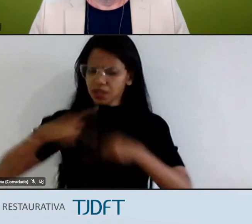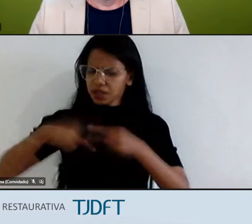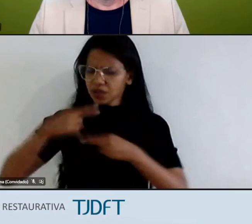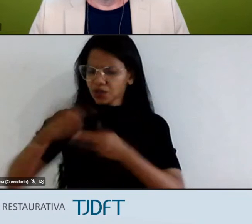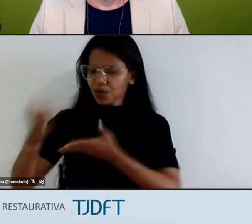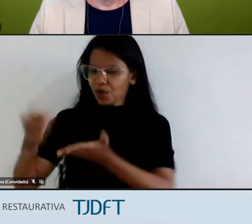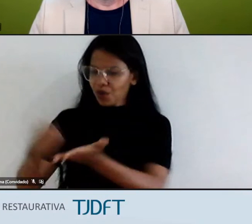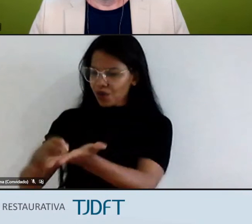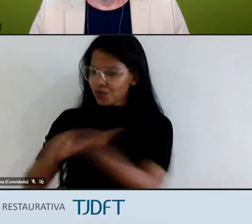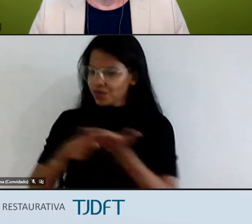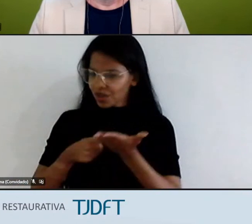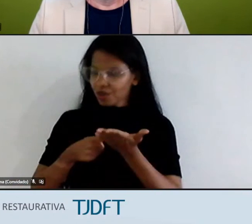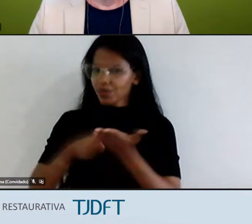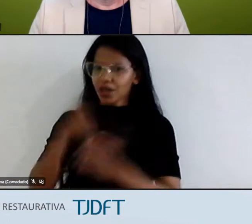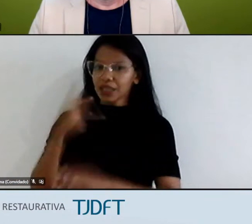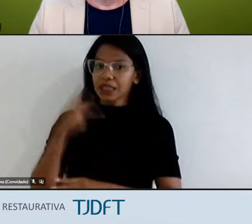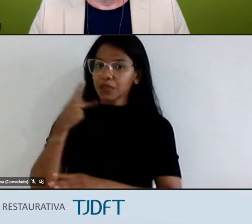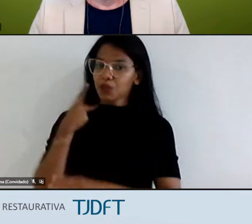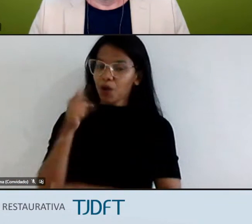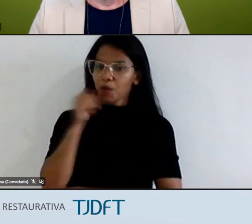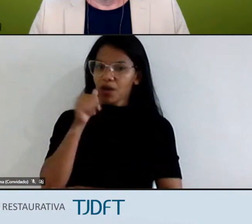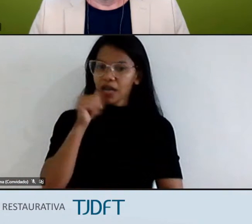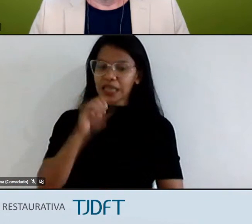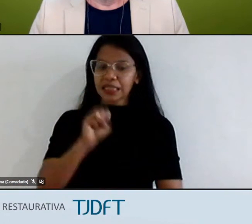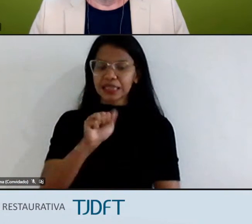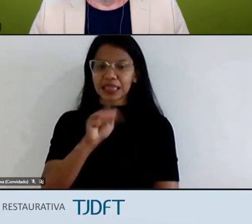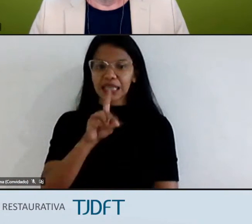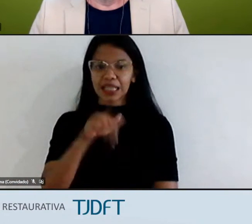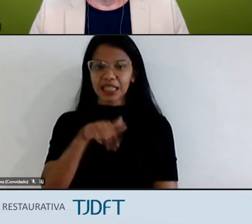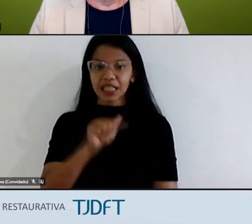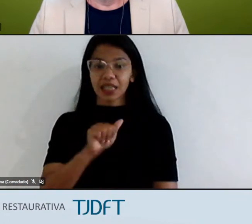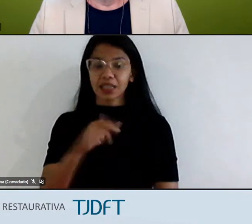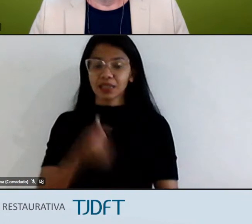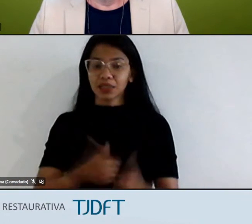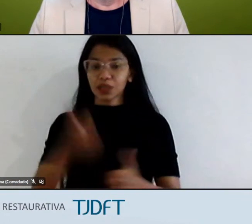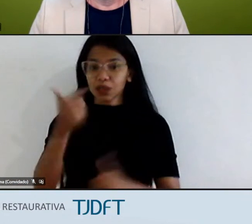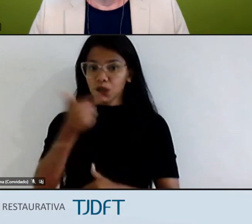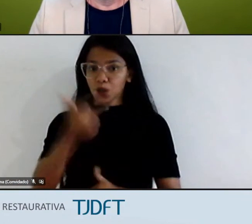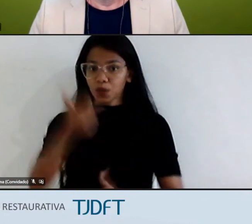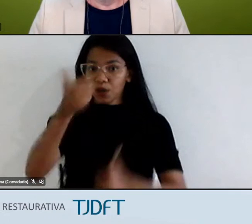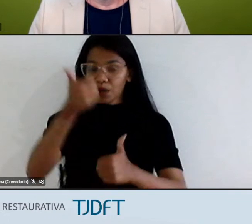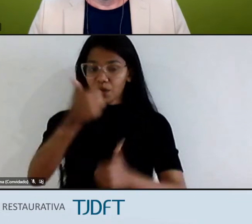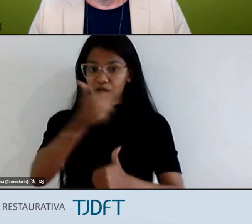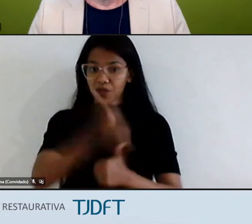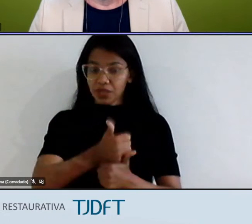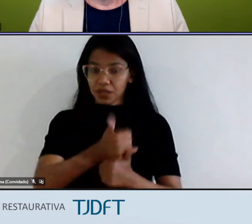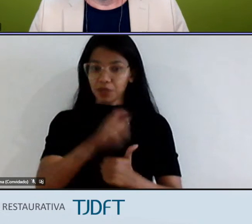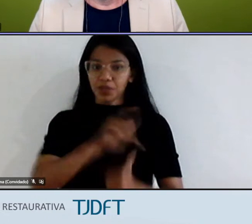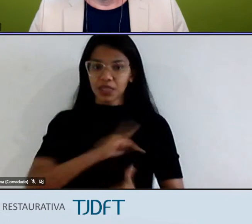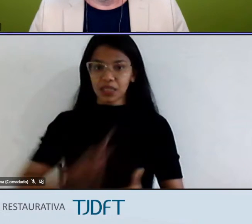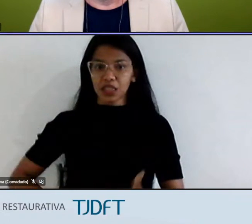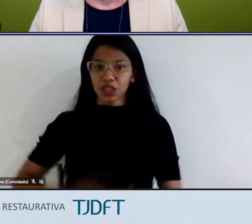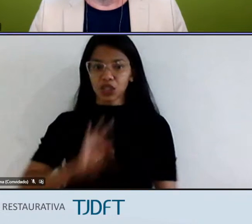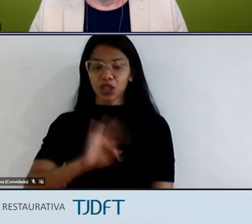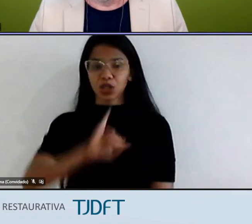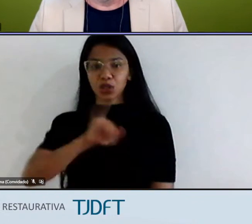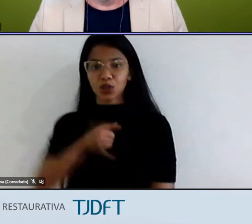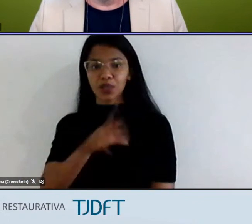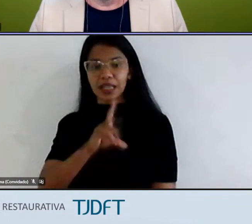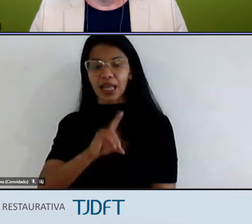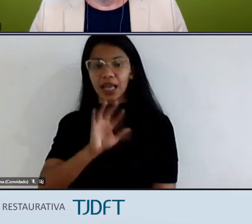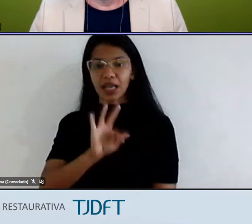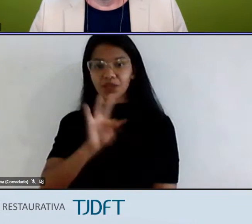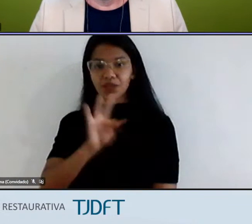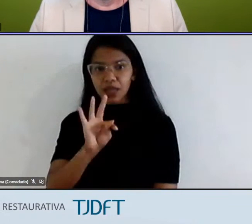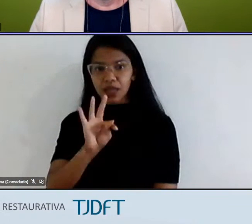a desembargadora Sandra de Santos, que é segunda vice-presidente do TJDFT. Só para confirmar, eu posso liberar